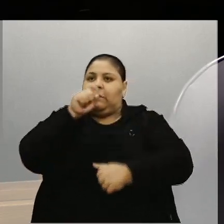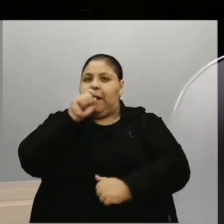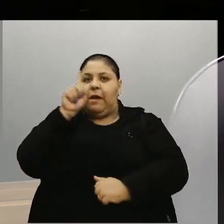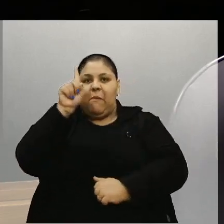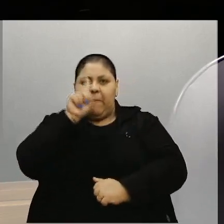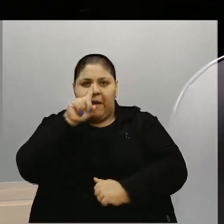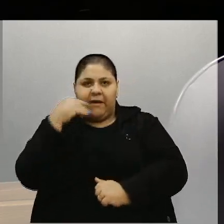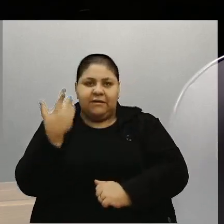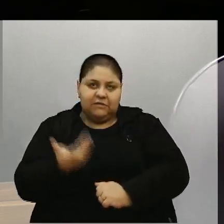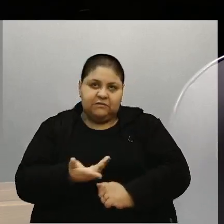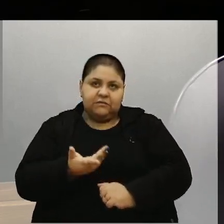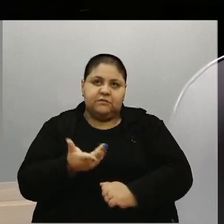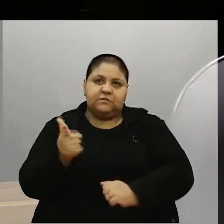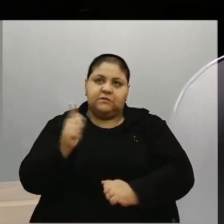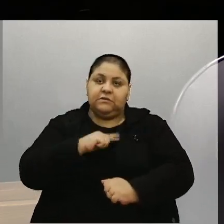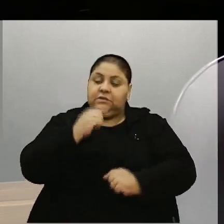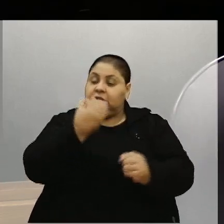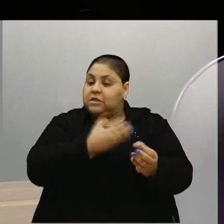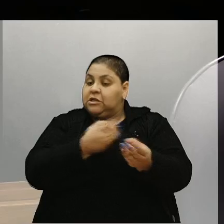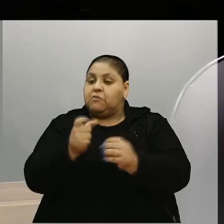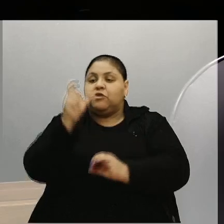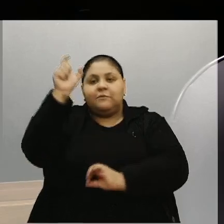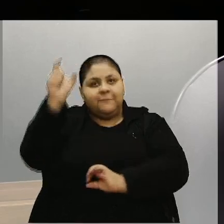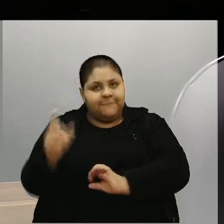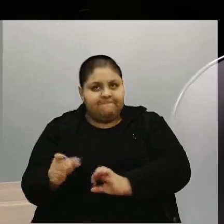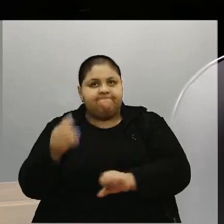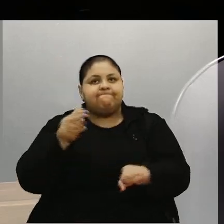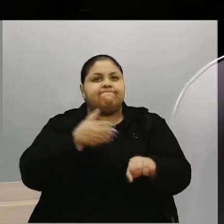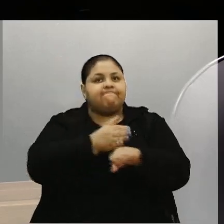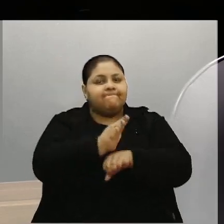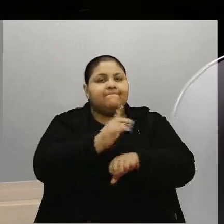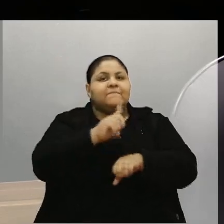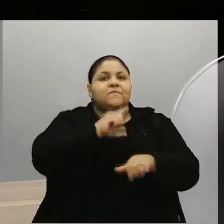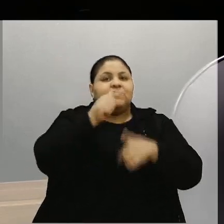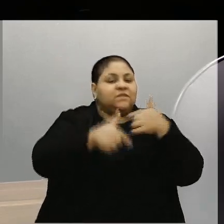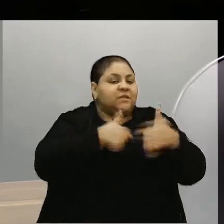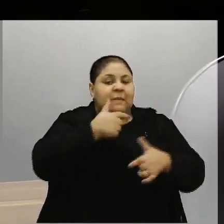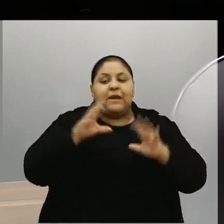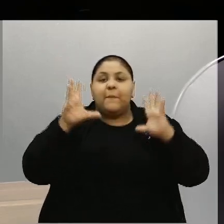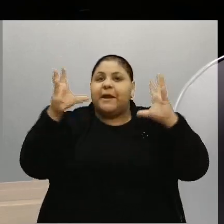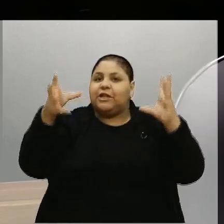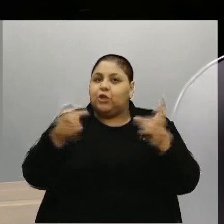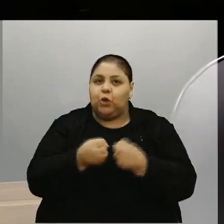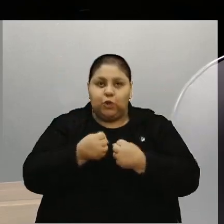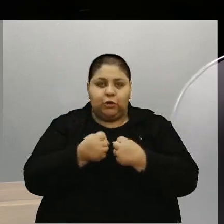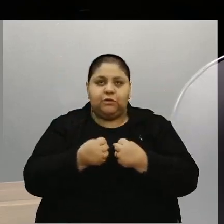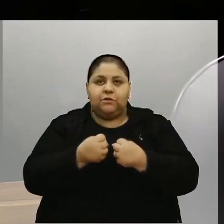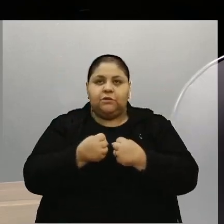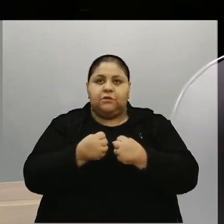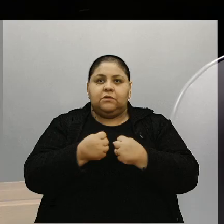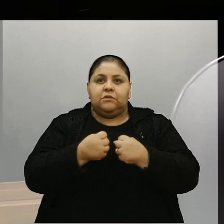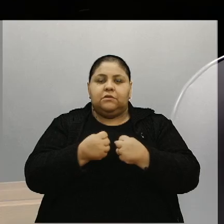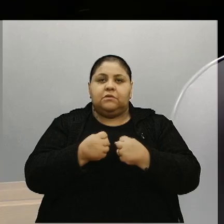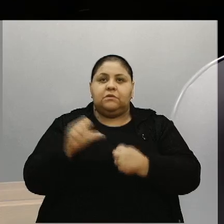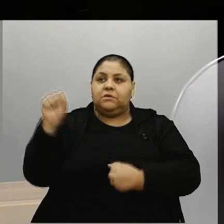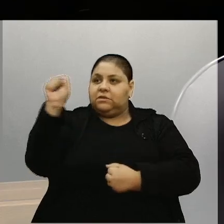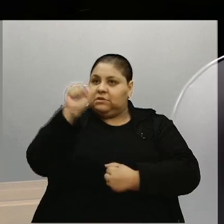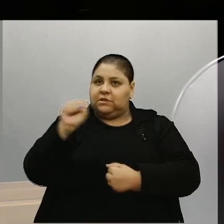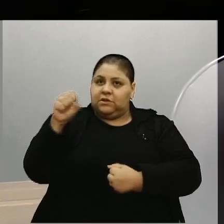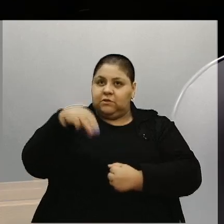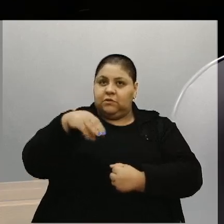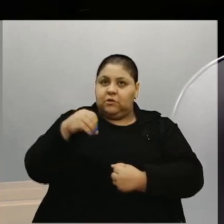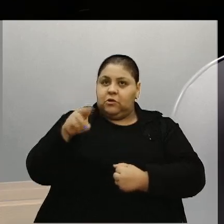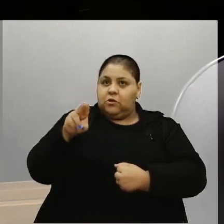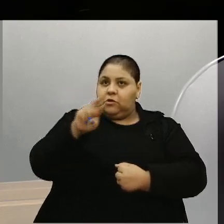pai. Então, tem muita gente nisso, né? Tem trabalho para todo mundo, inclusive para o senador Mourão, se ele